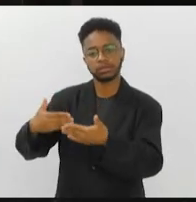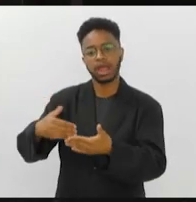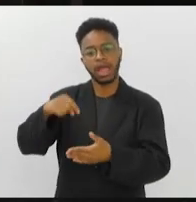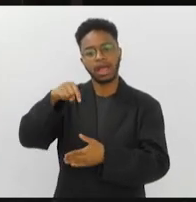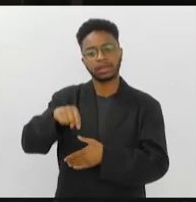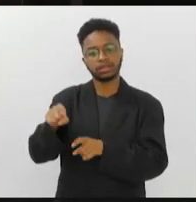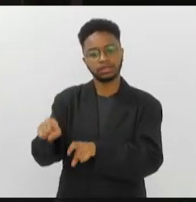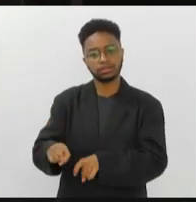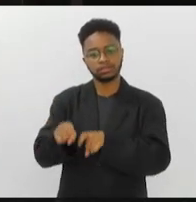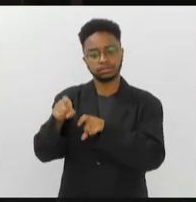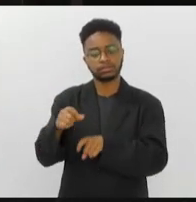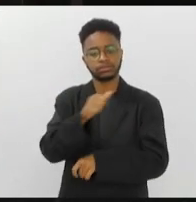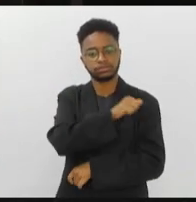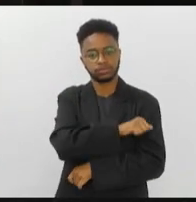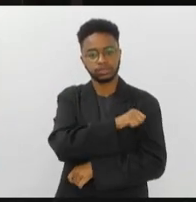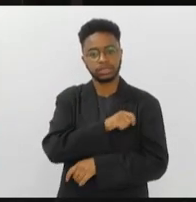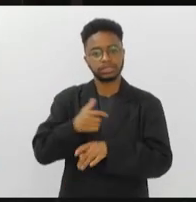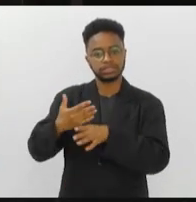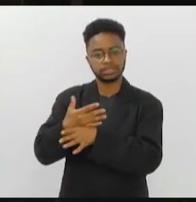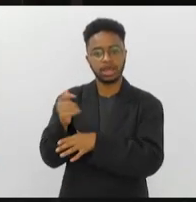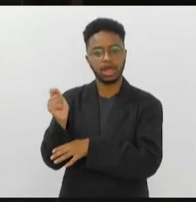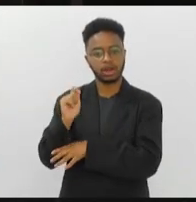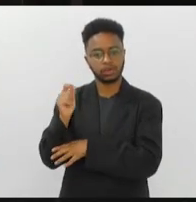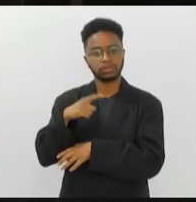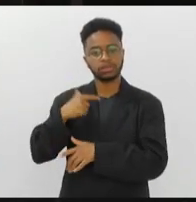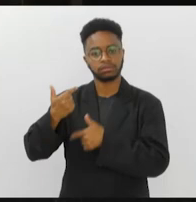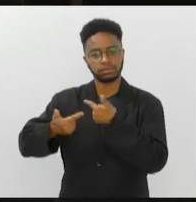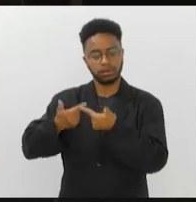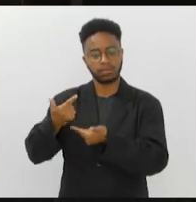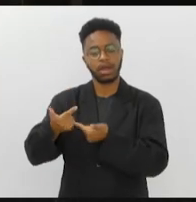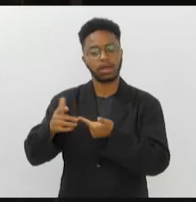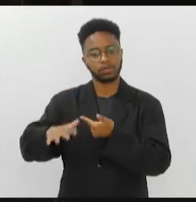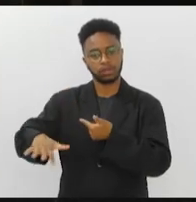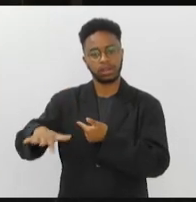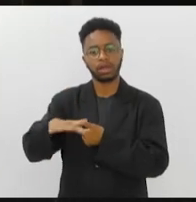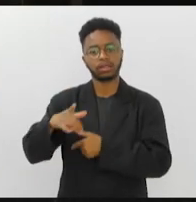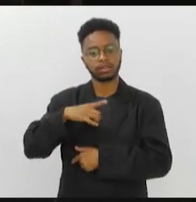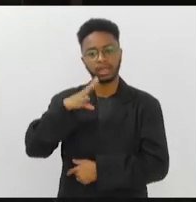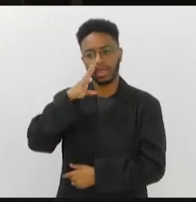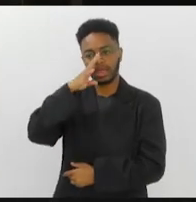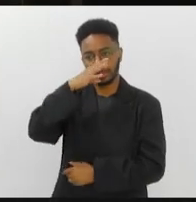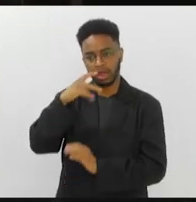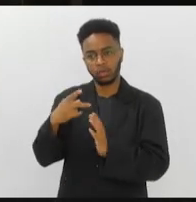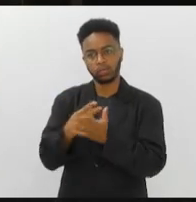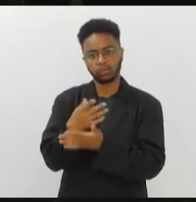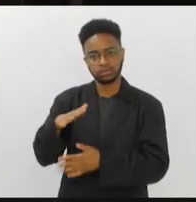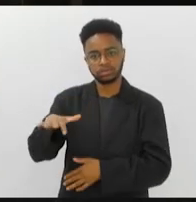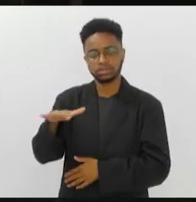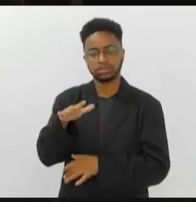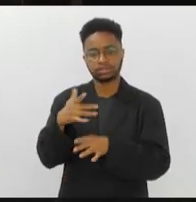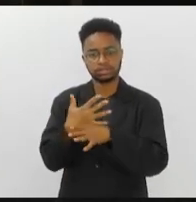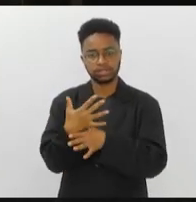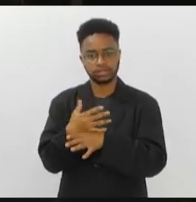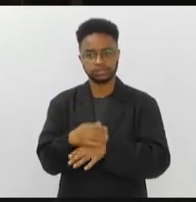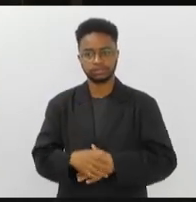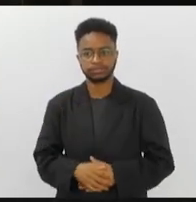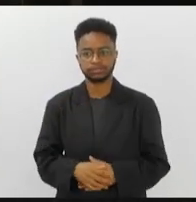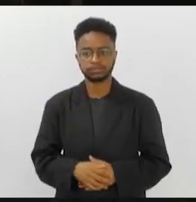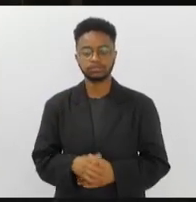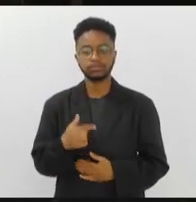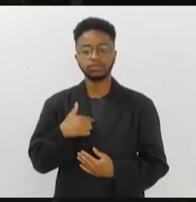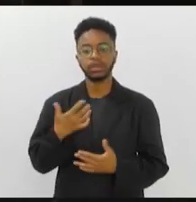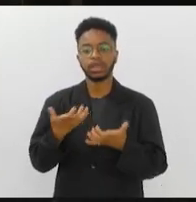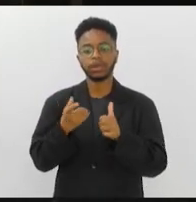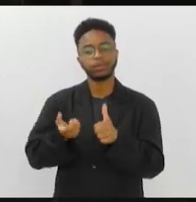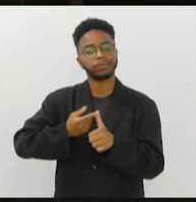Rio de Janeiro, no município de Araruama. Tem trabalho acontecendo lá, tem resistência acontecendo no município de Araruama. Primeiramente, eu gostaria